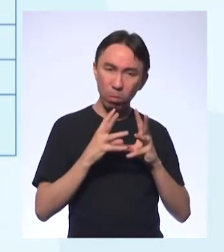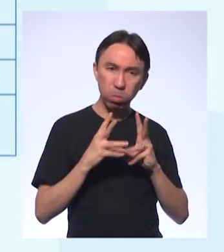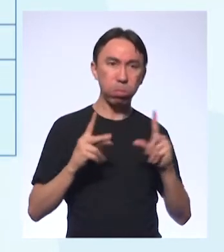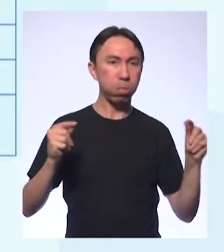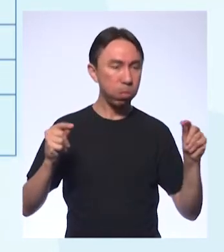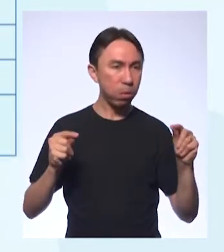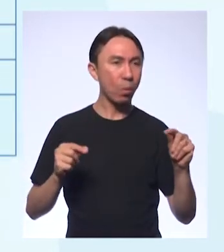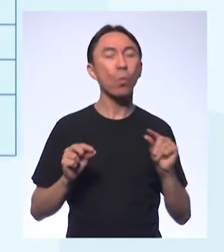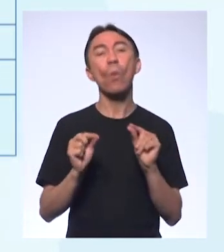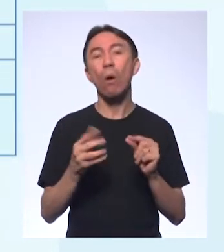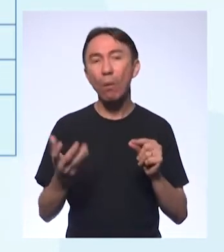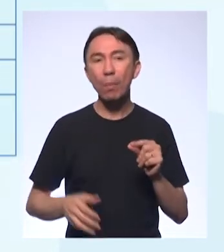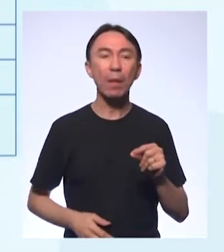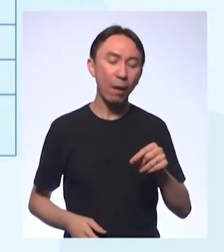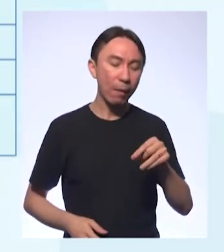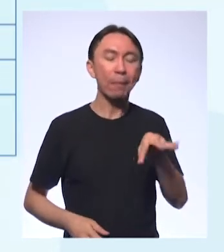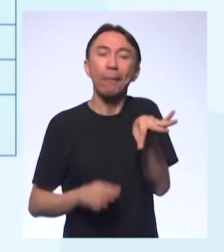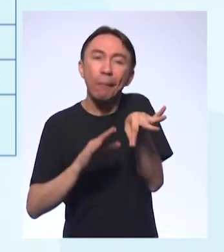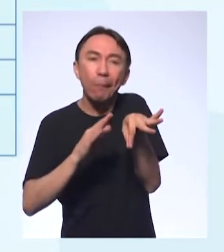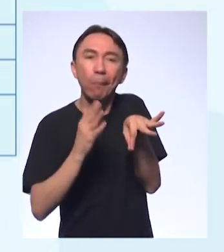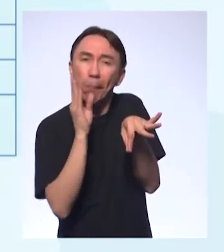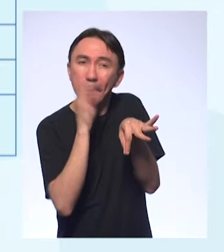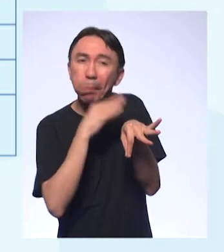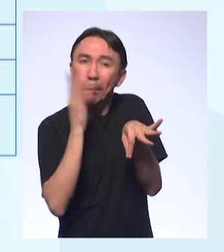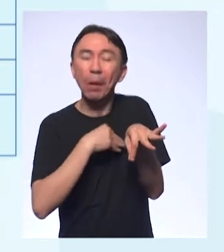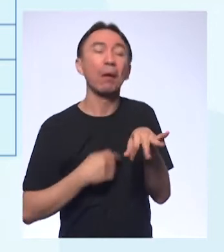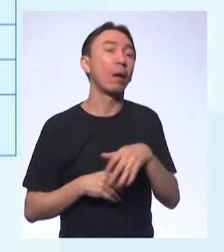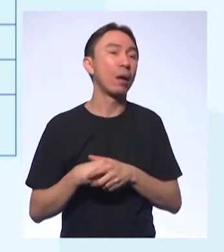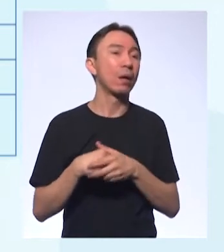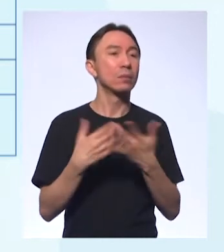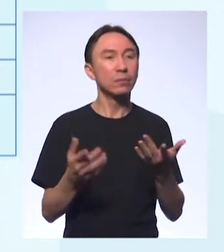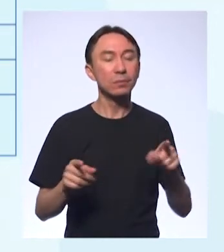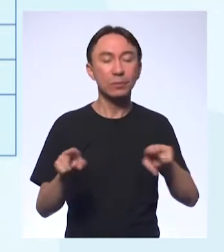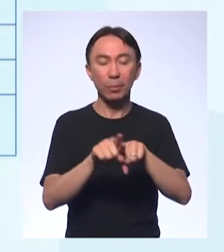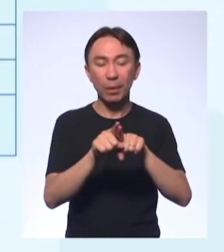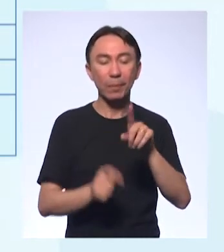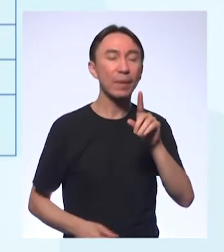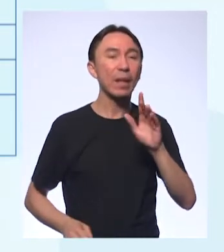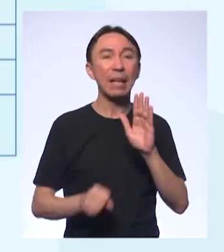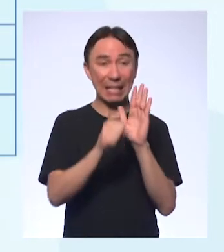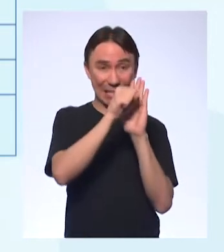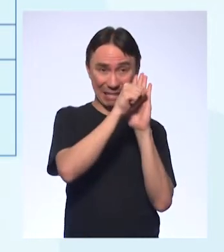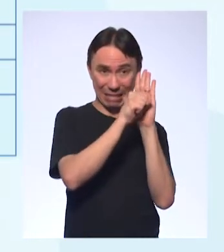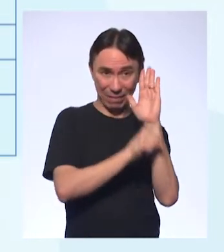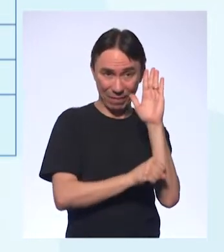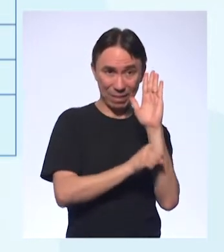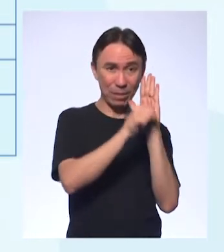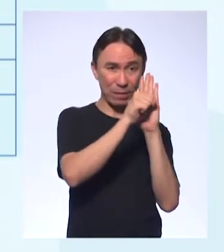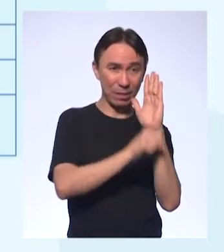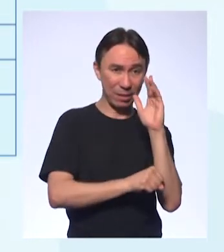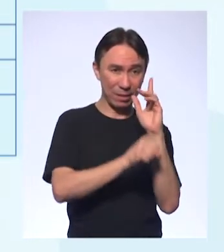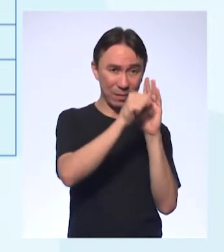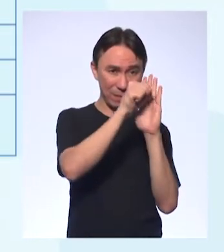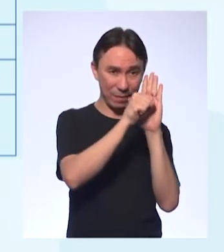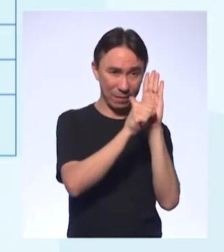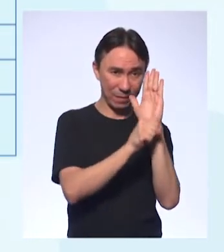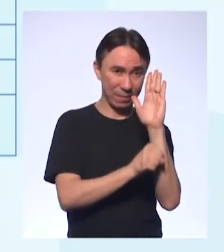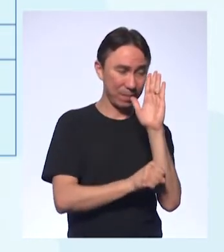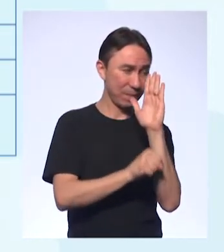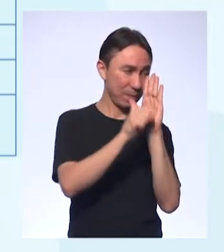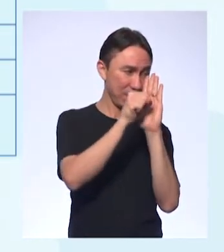causada por bactéria, a clamídia, que é causada por bactéria, e a sífilis. Já já eu vou falar um pouquinho de sífilis aí para vocês, tá?